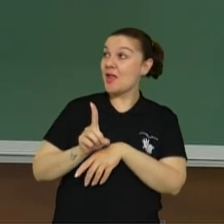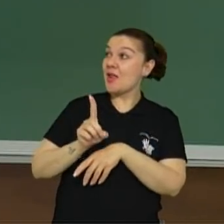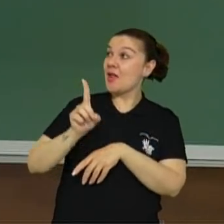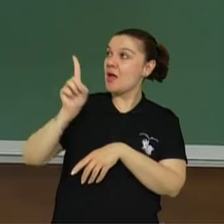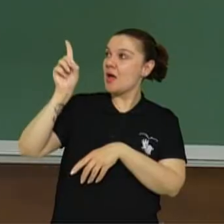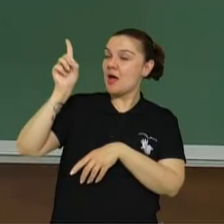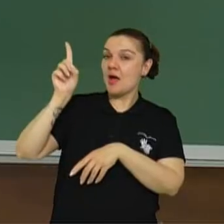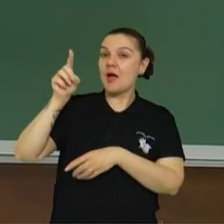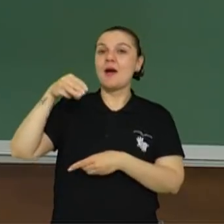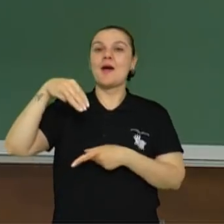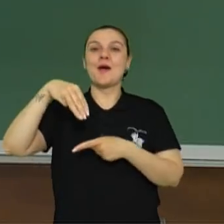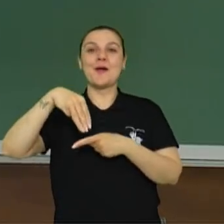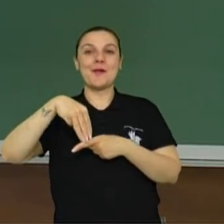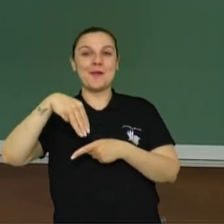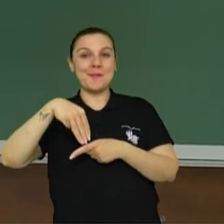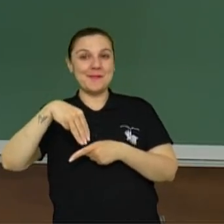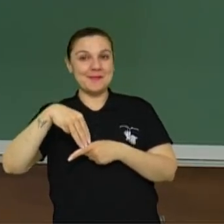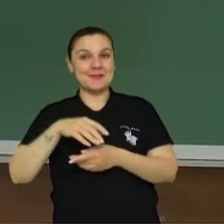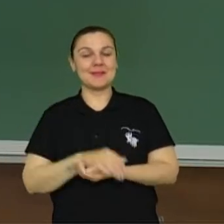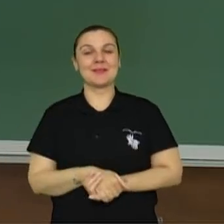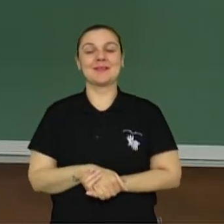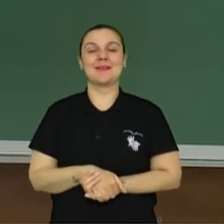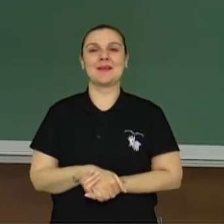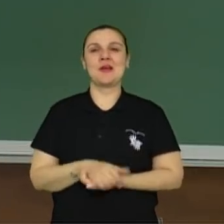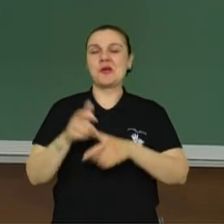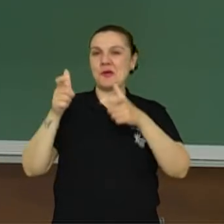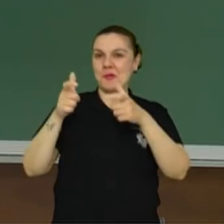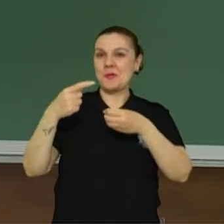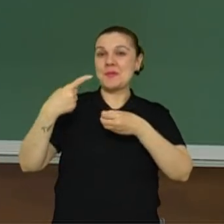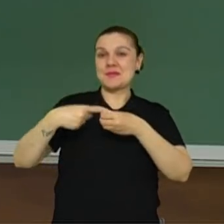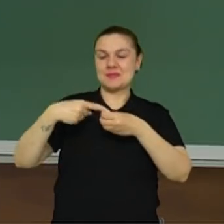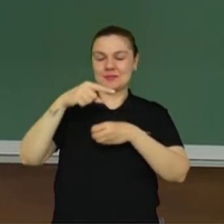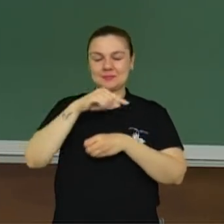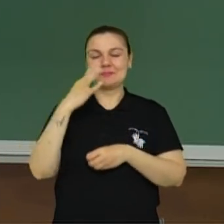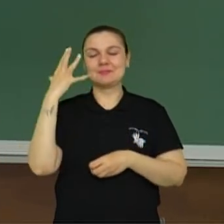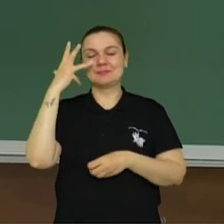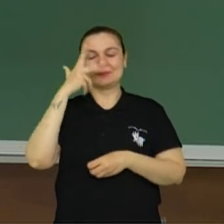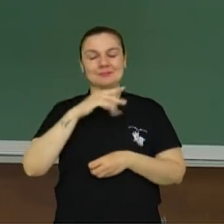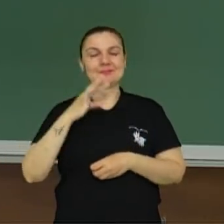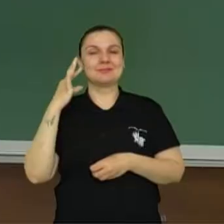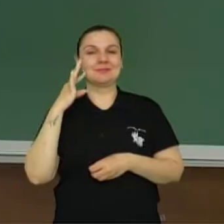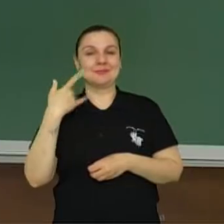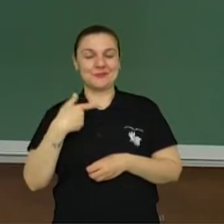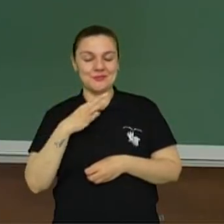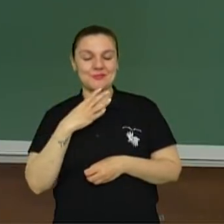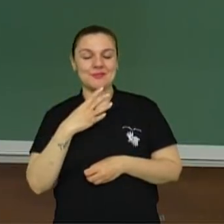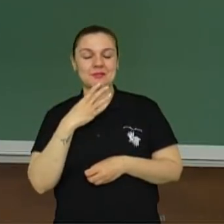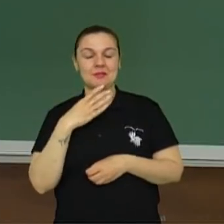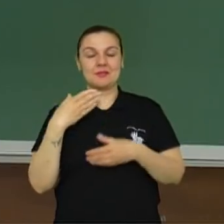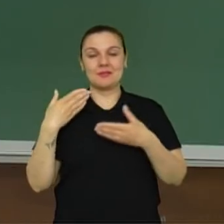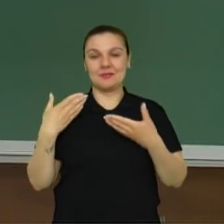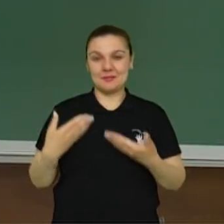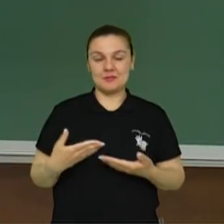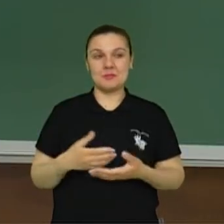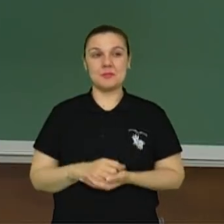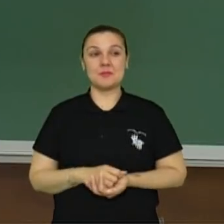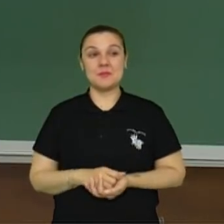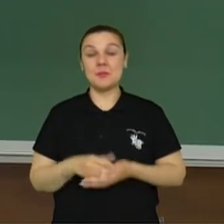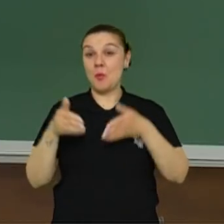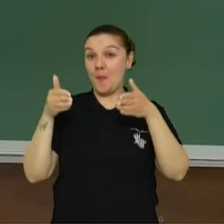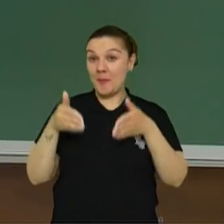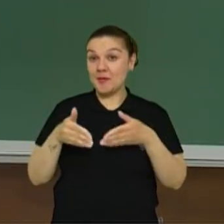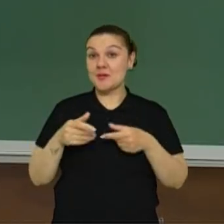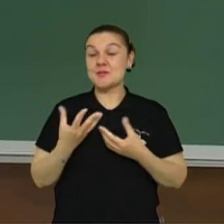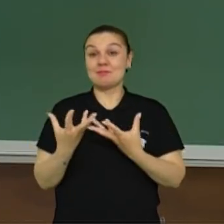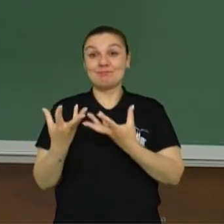de Maringá, né? Então, uma região bem legal, né? Já conheci Maringá, então eles